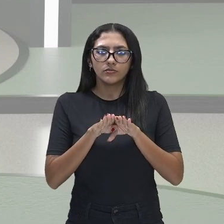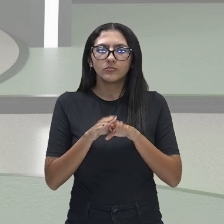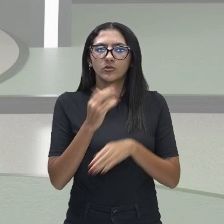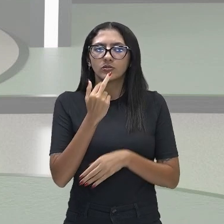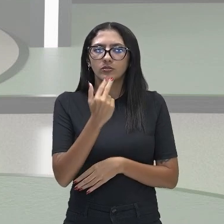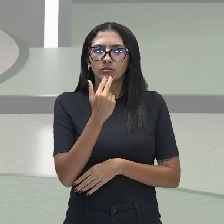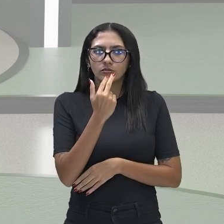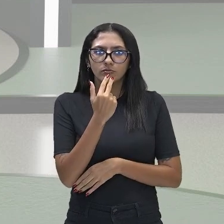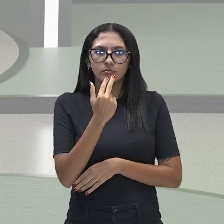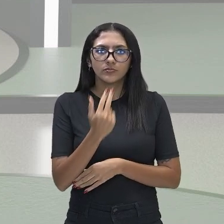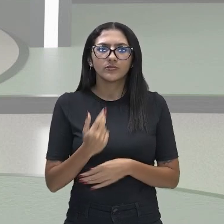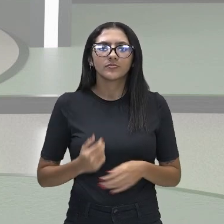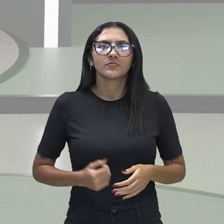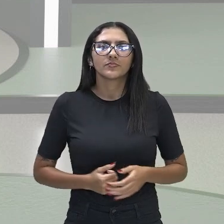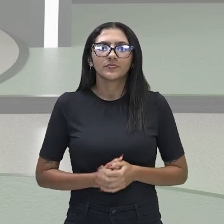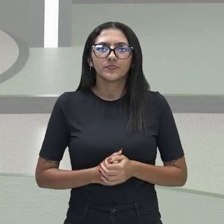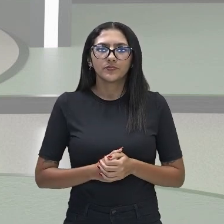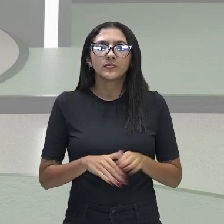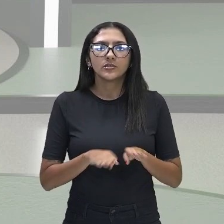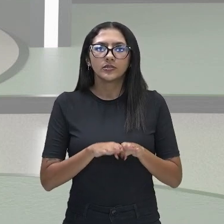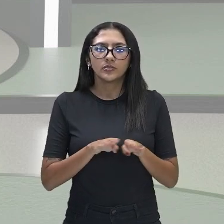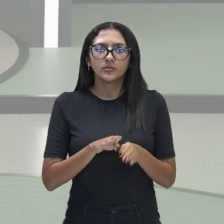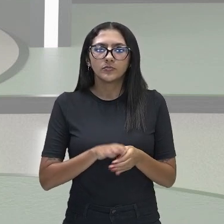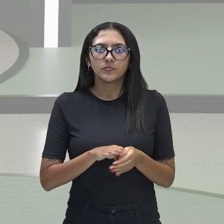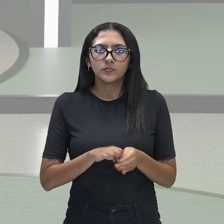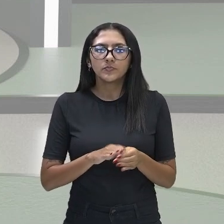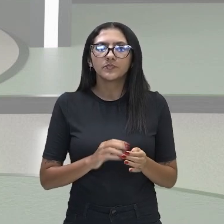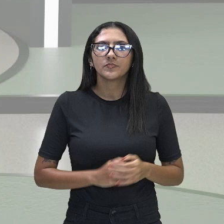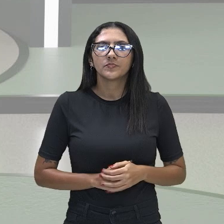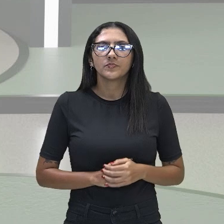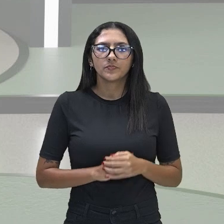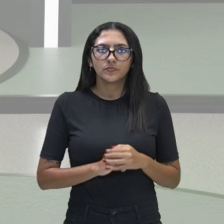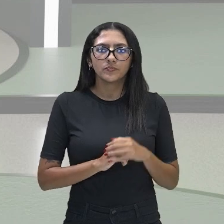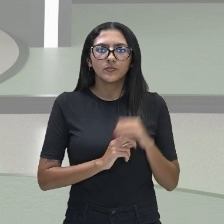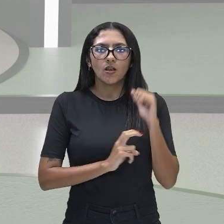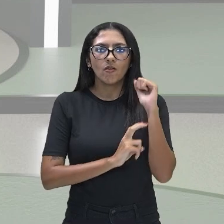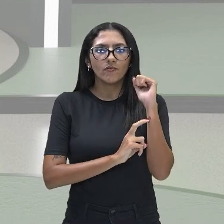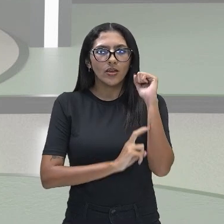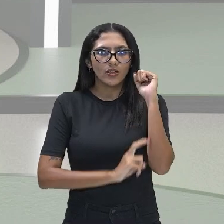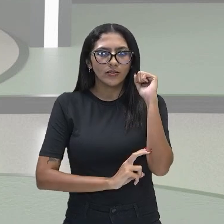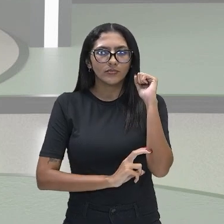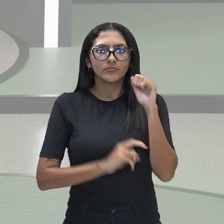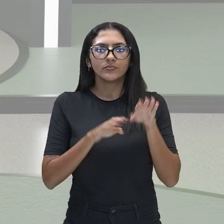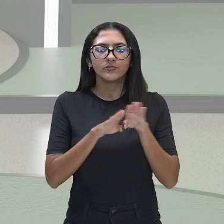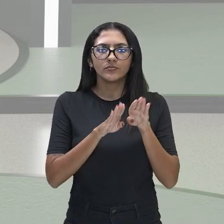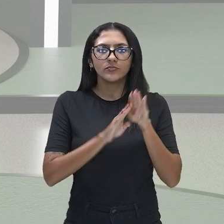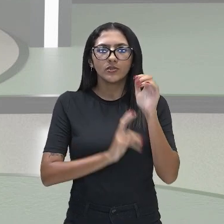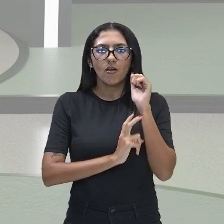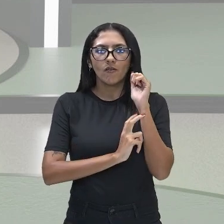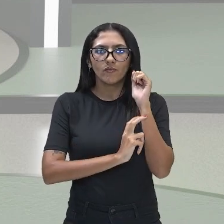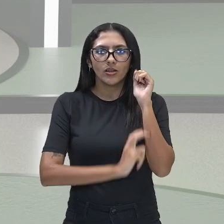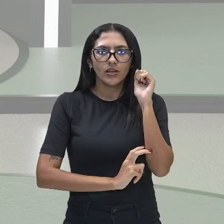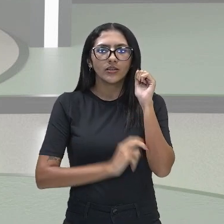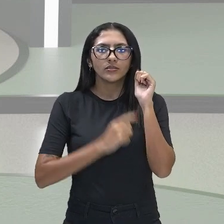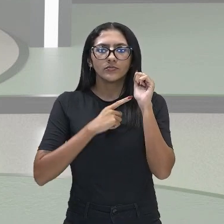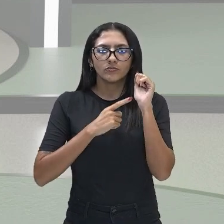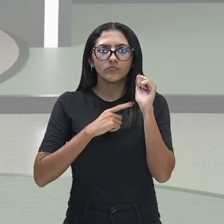nutrientes. As veias, elas voltam para o nosso coração, trazendo o